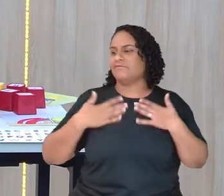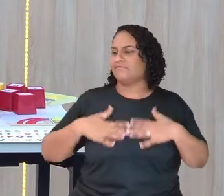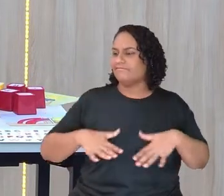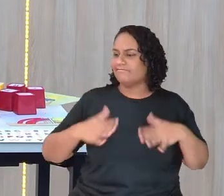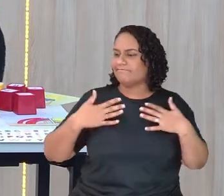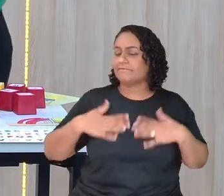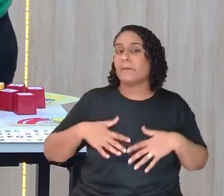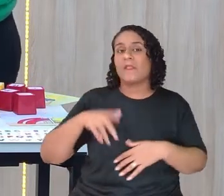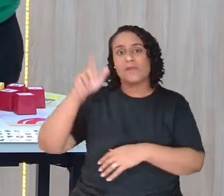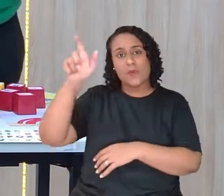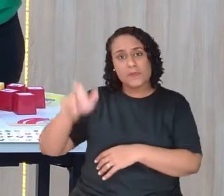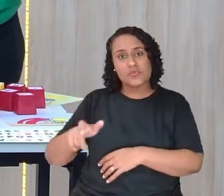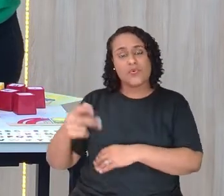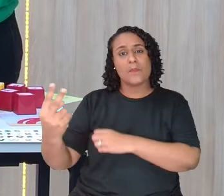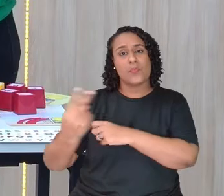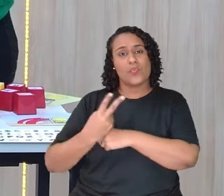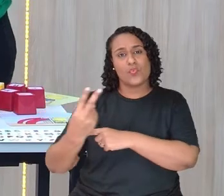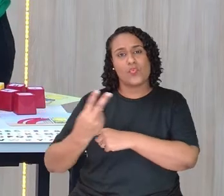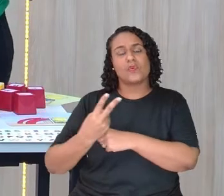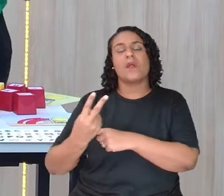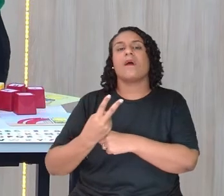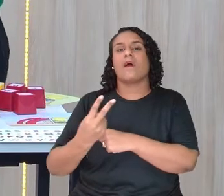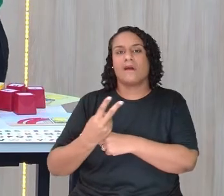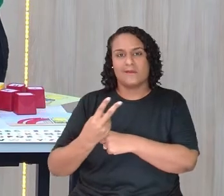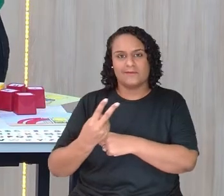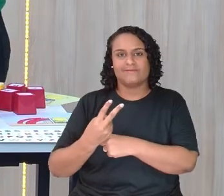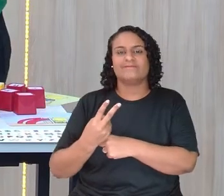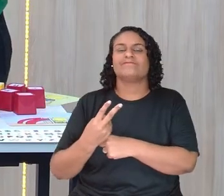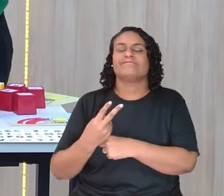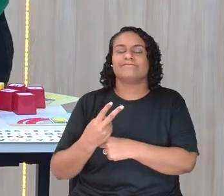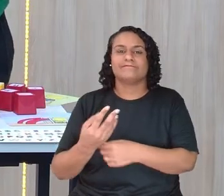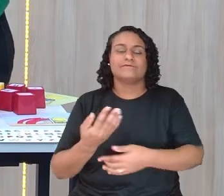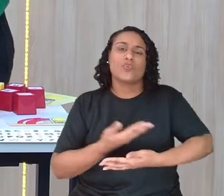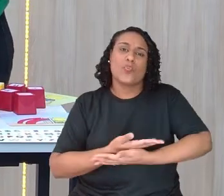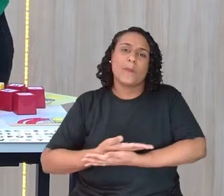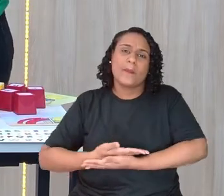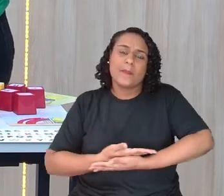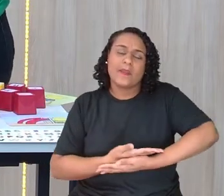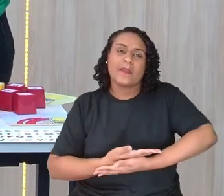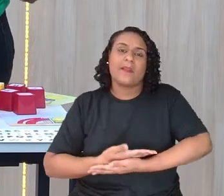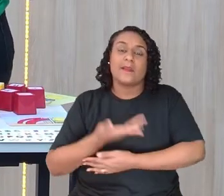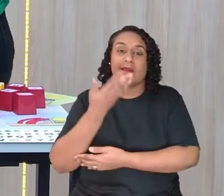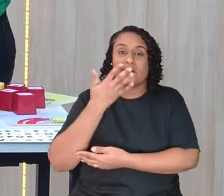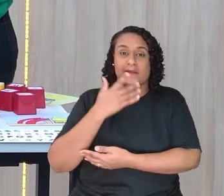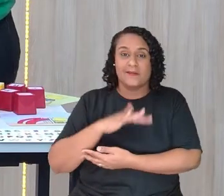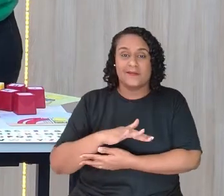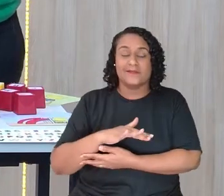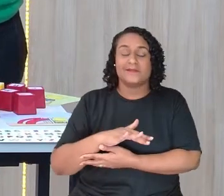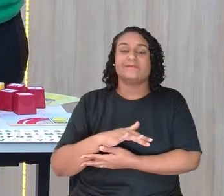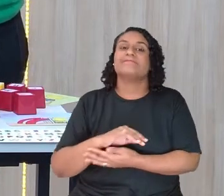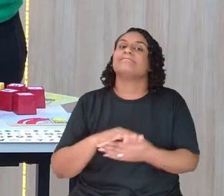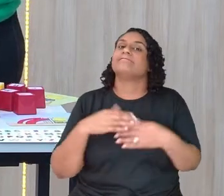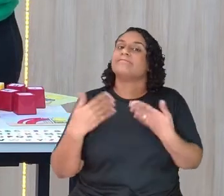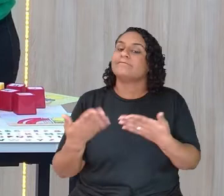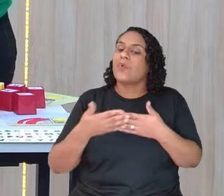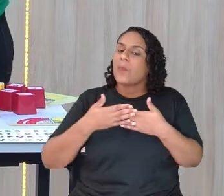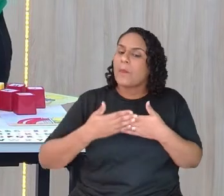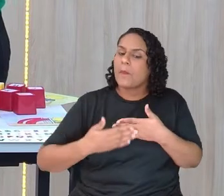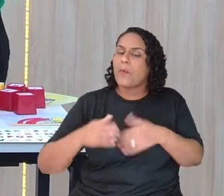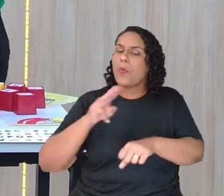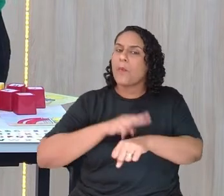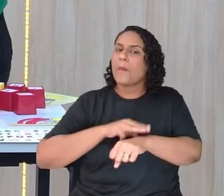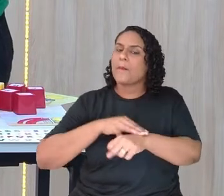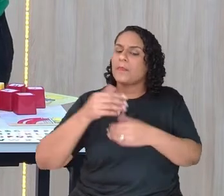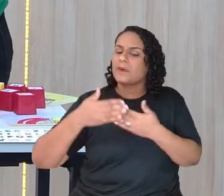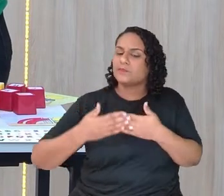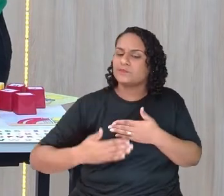casa para cuidar, para ficar com esse estudante, com esse bebê, com essa criança. Então, a partir desse momento